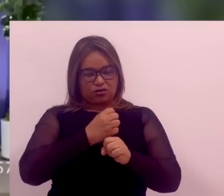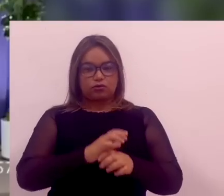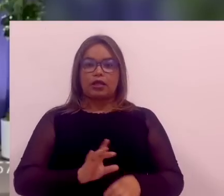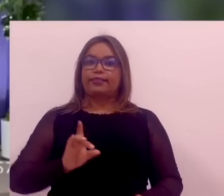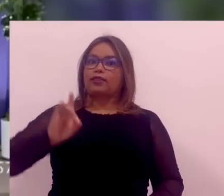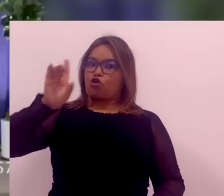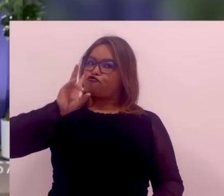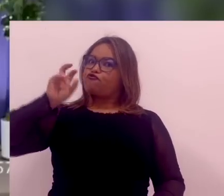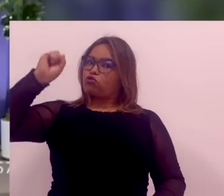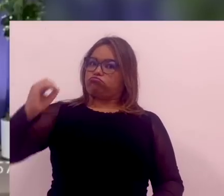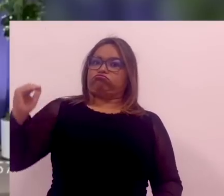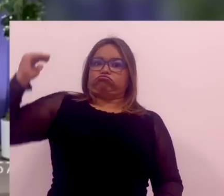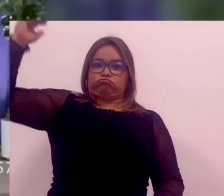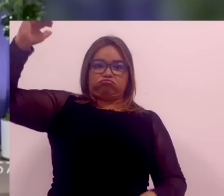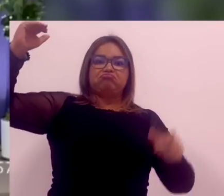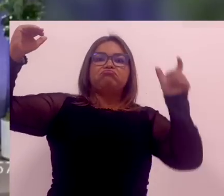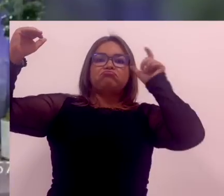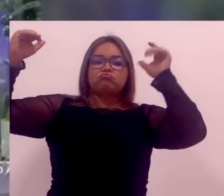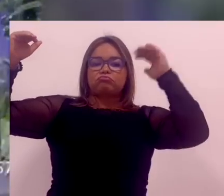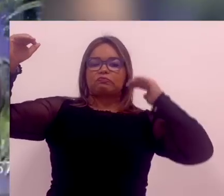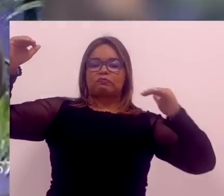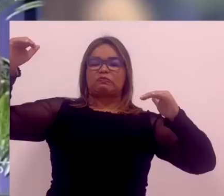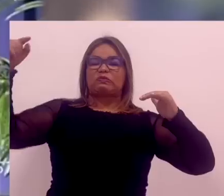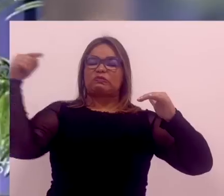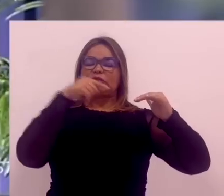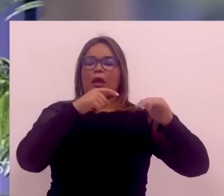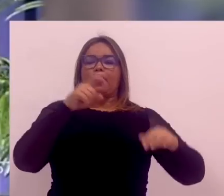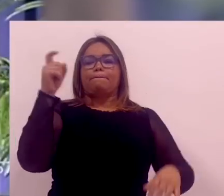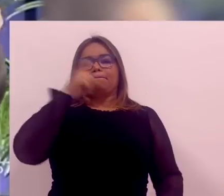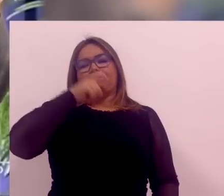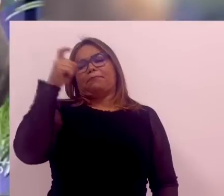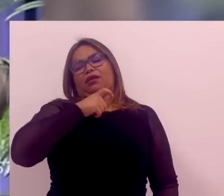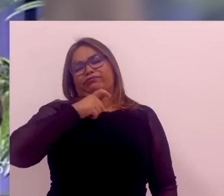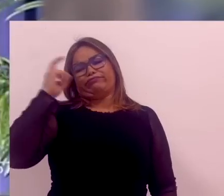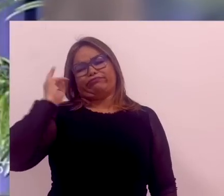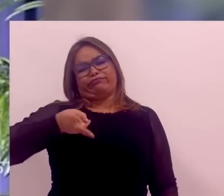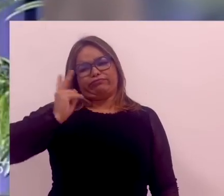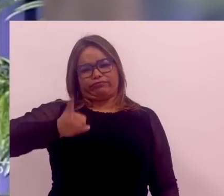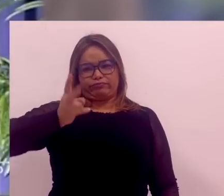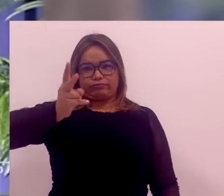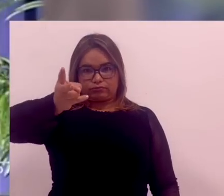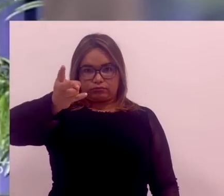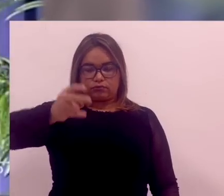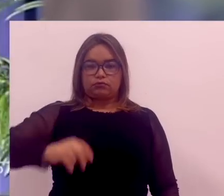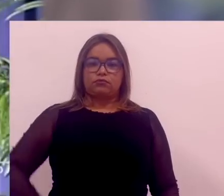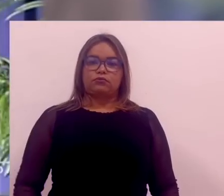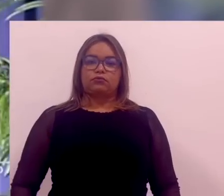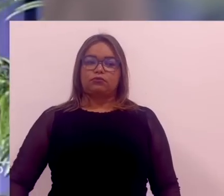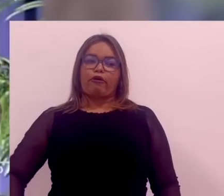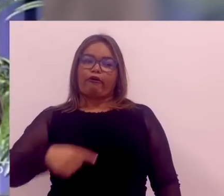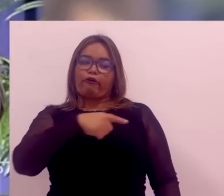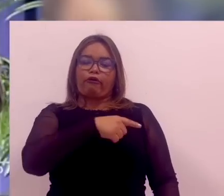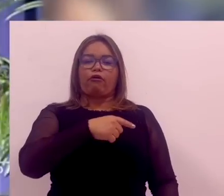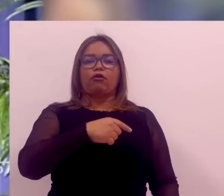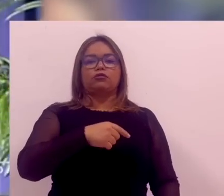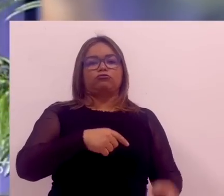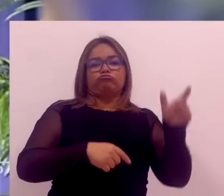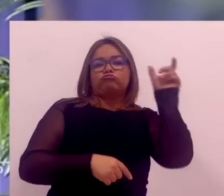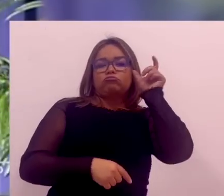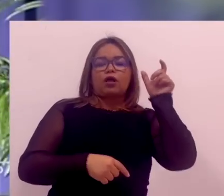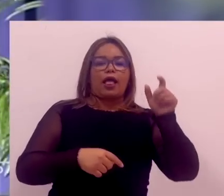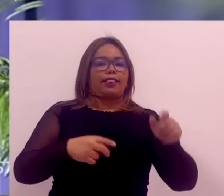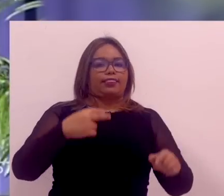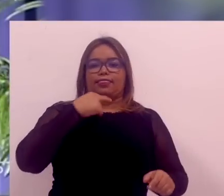quando comparado com Deus. Ele é um mentiroso. Ele tem sido um mentiroso desde o começo. Ele não pôde fazer o que queria